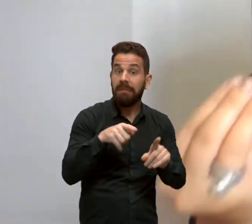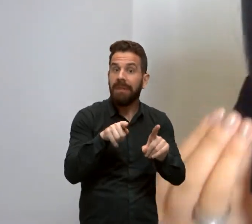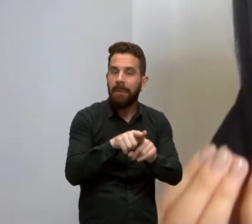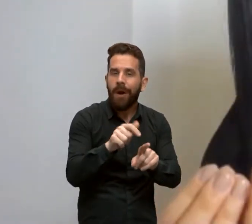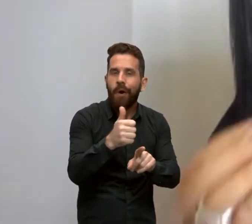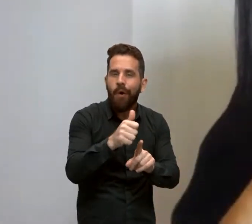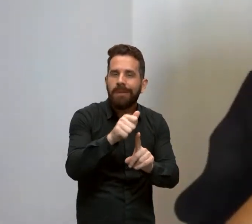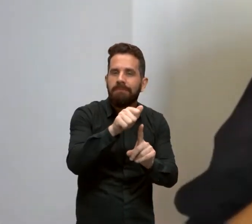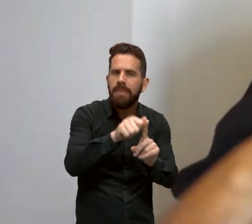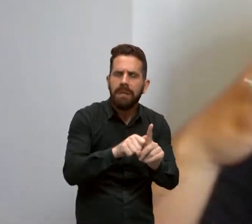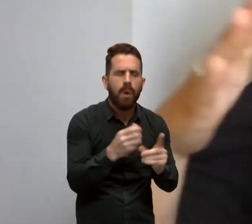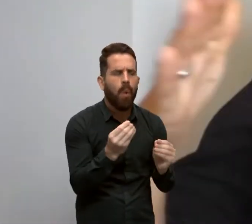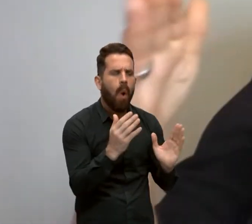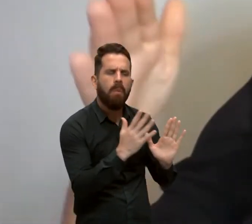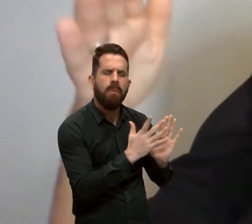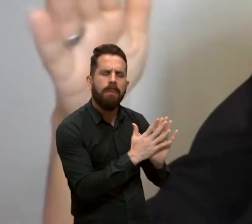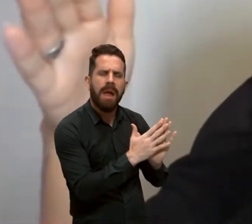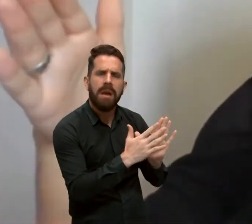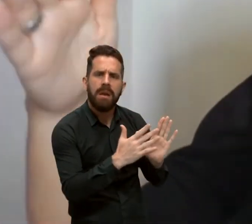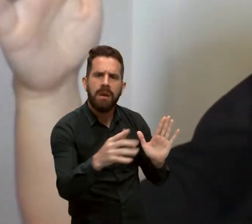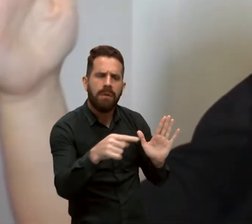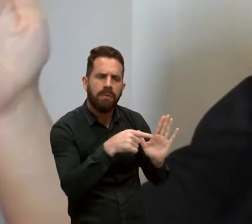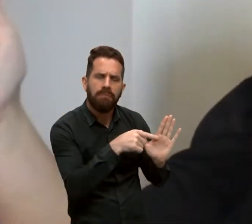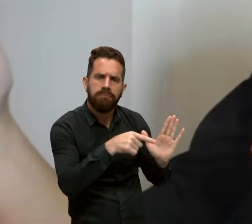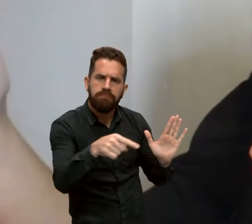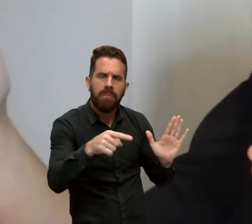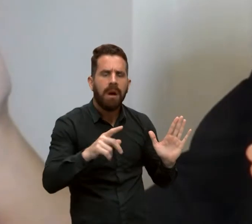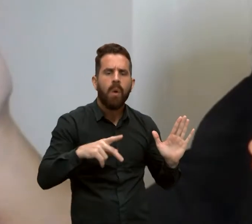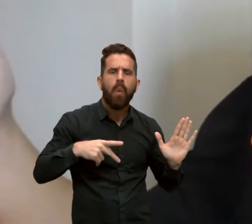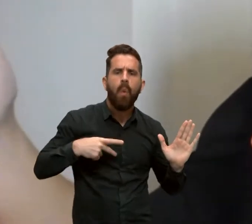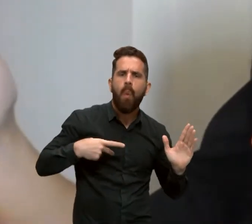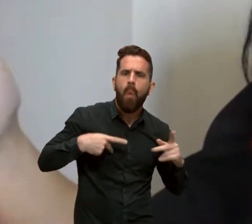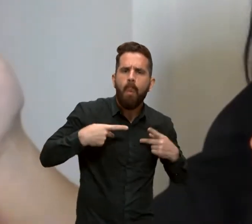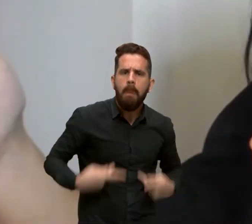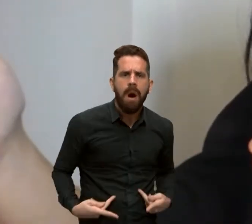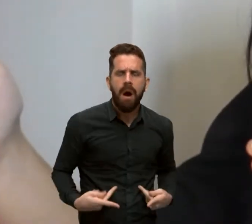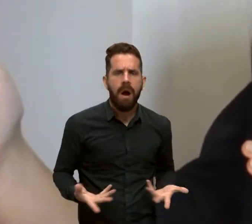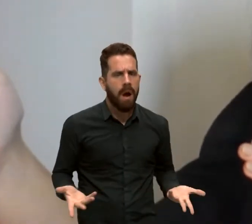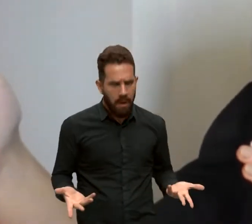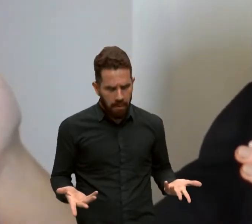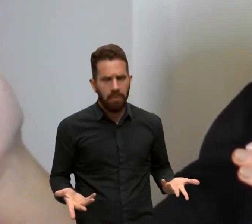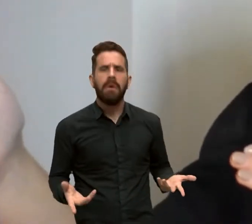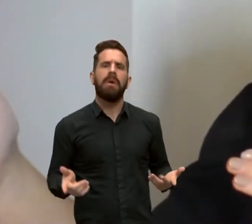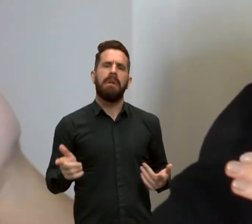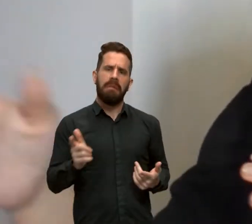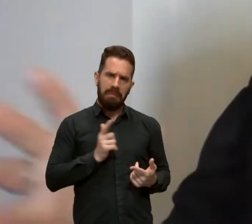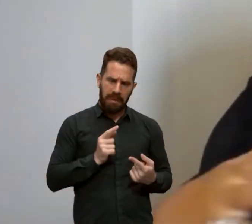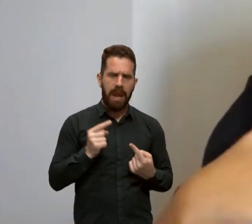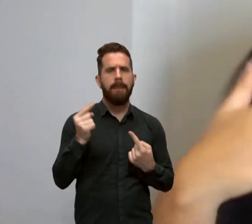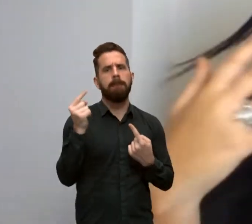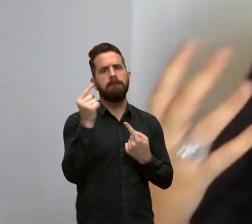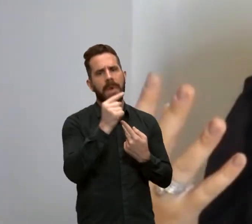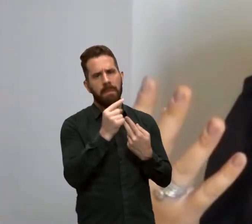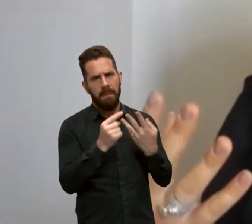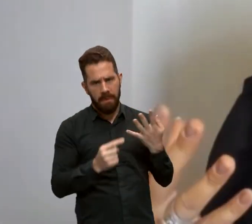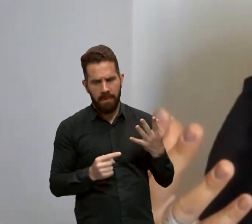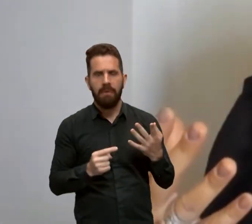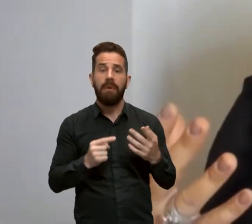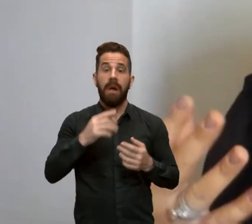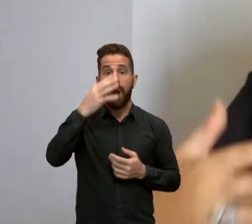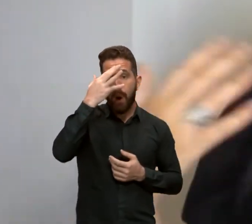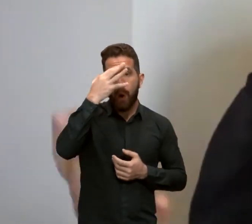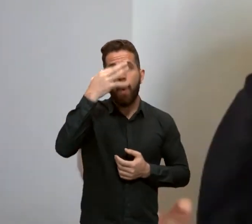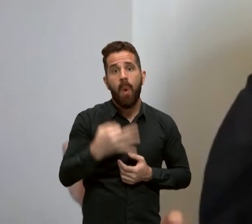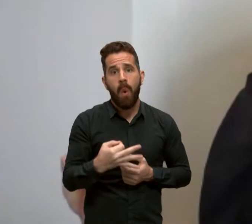deste ser humano que perpassa por essa faixa etária. E existem diversas concepções, diversas